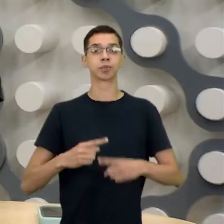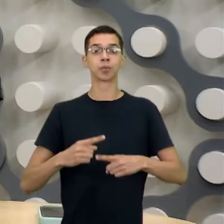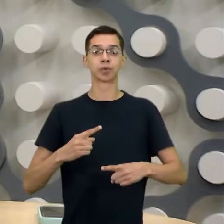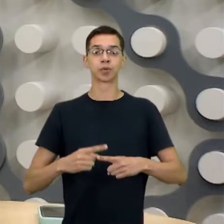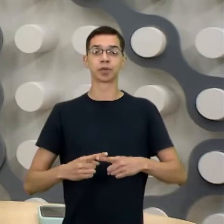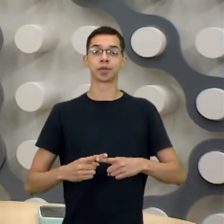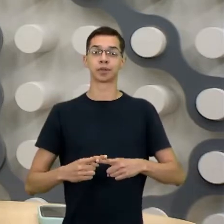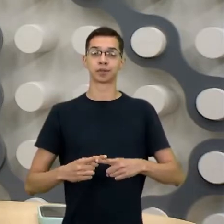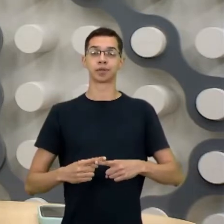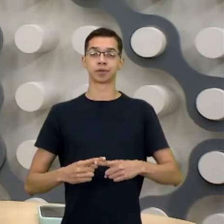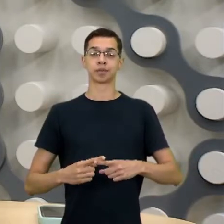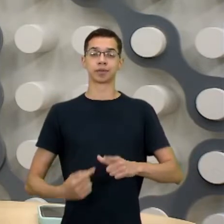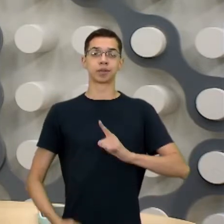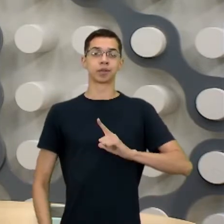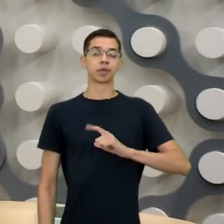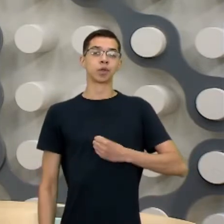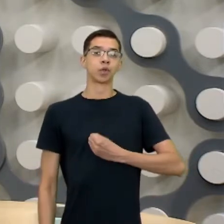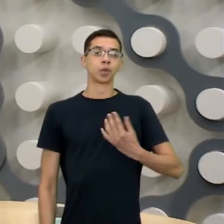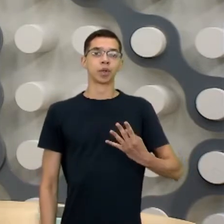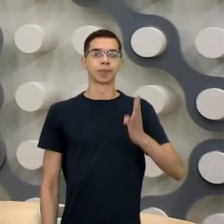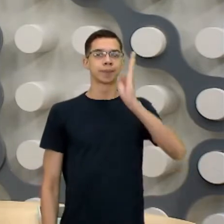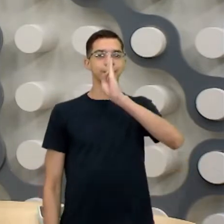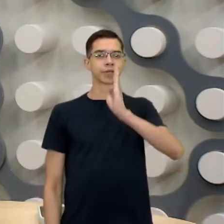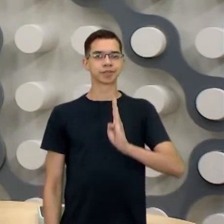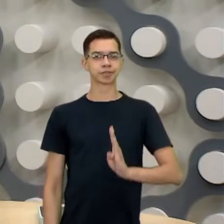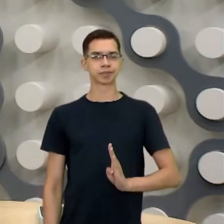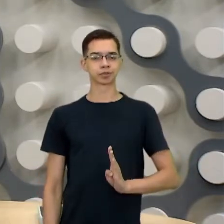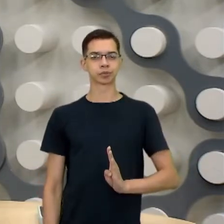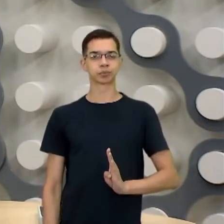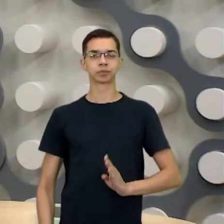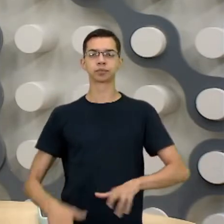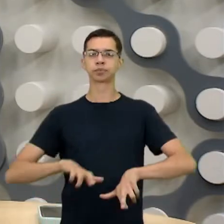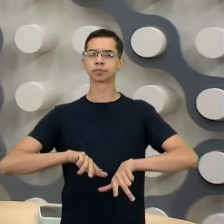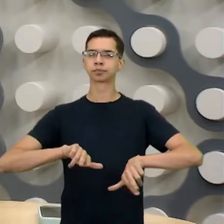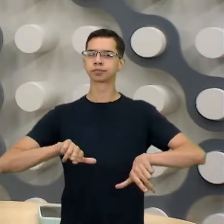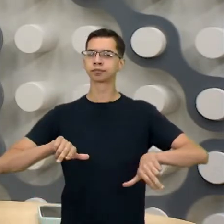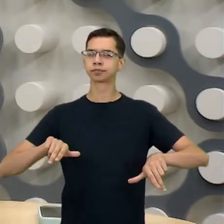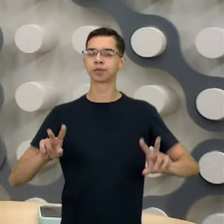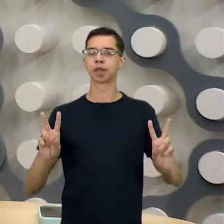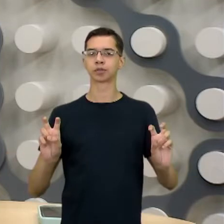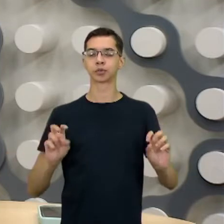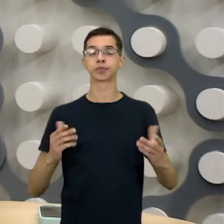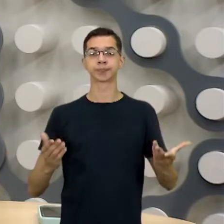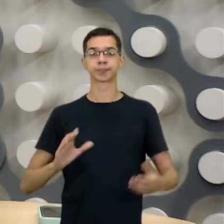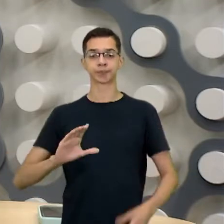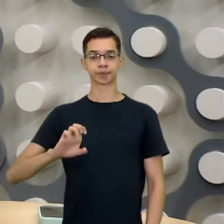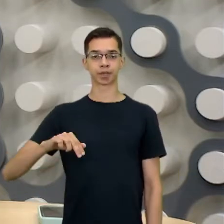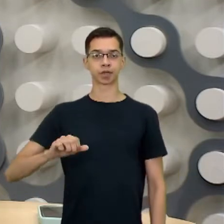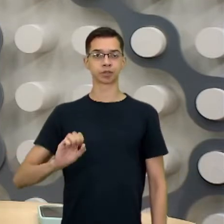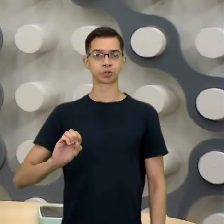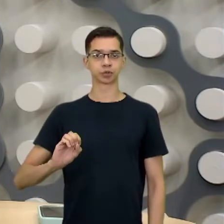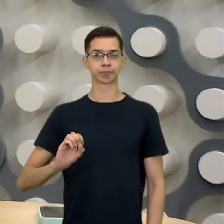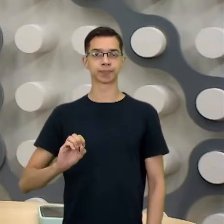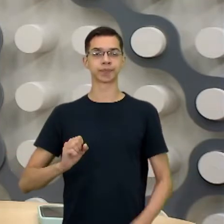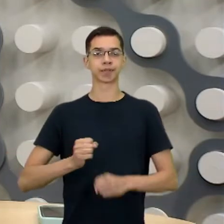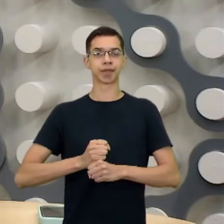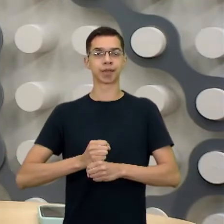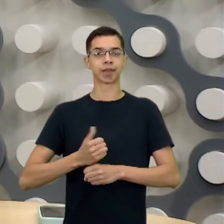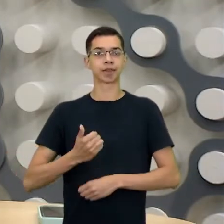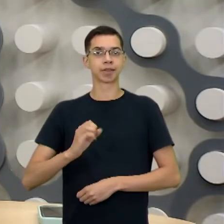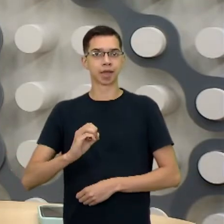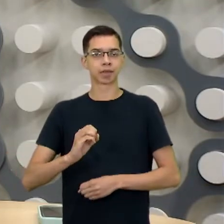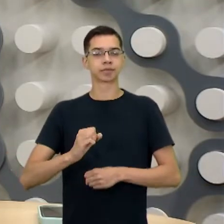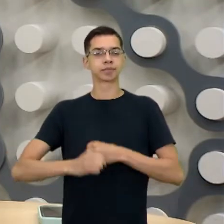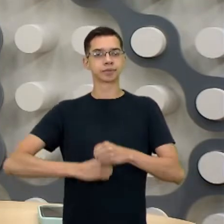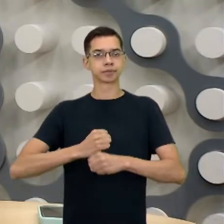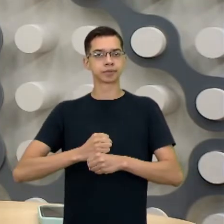tem, né, no caso aqui do Brasil, em vários aspectos, né? Então, o censo, ele é feito aí de 10 em 10 anos, né, como a gente já